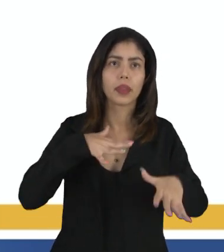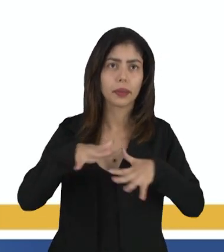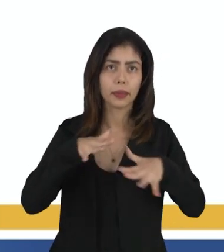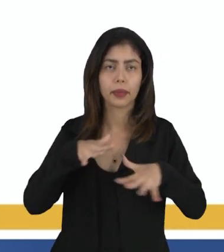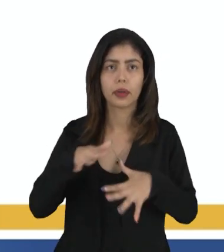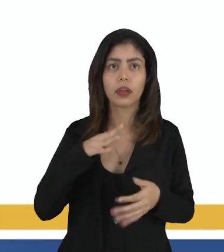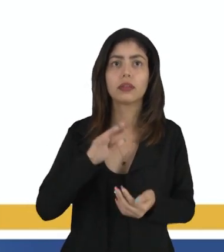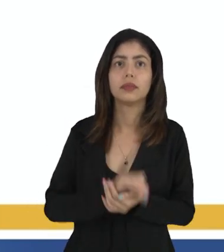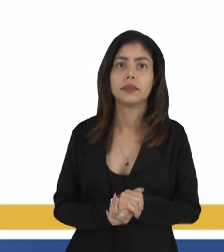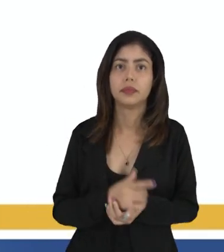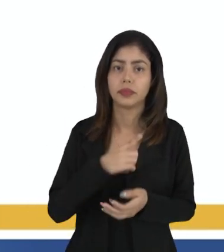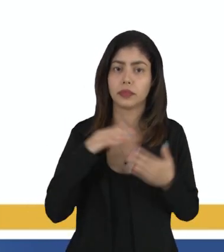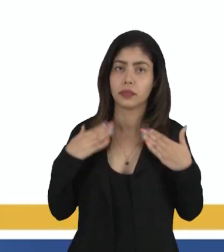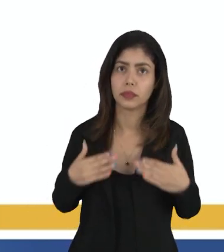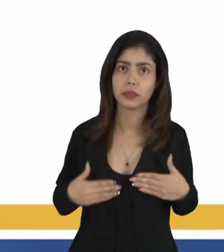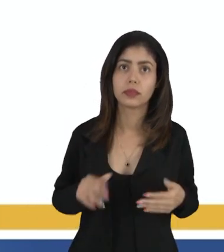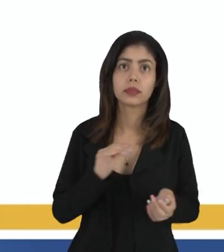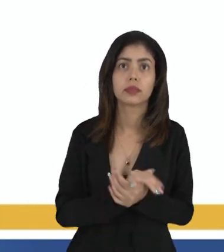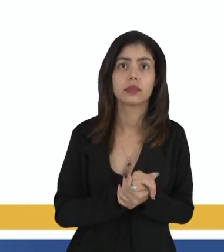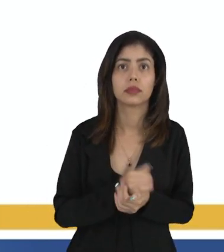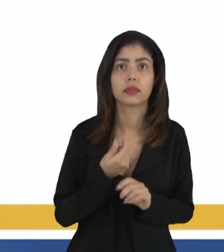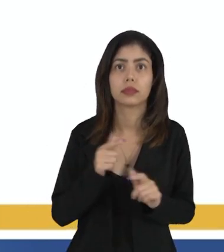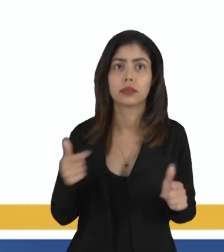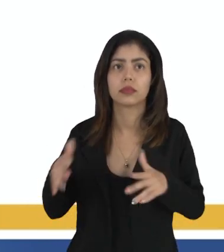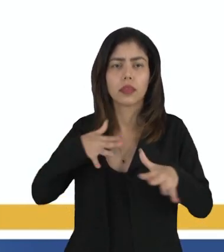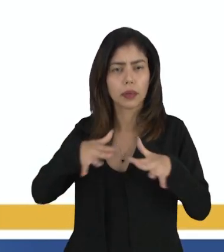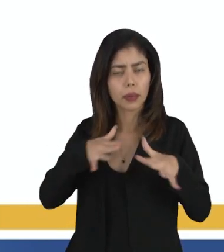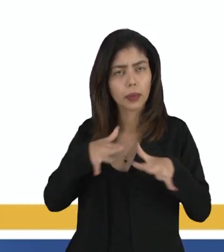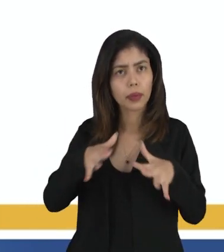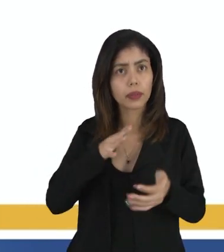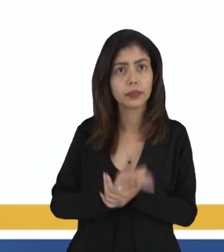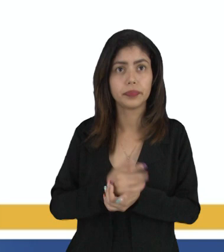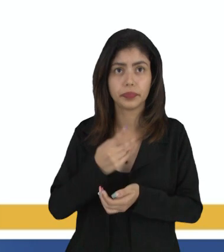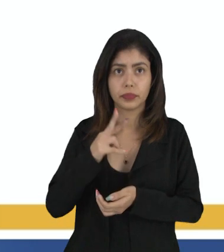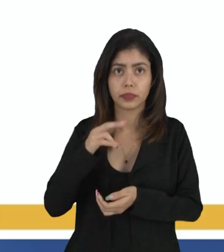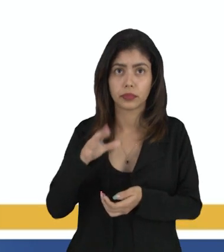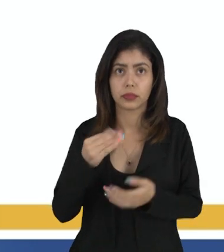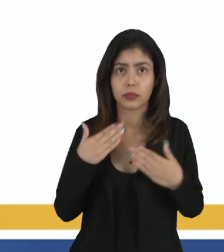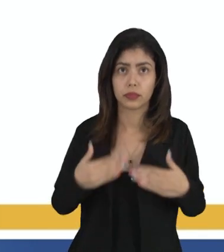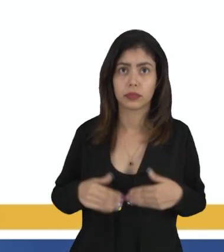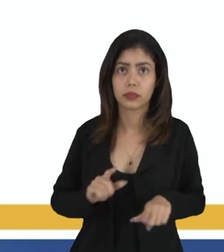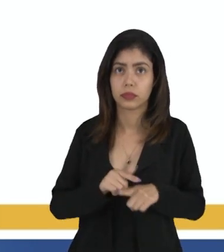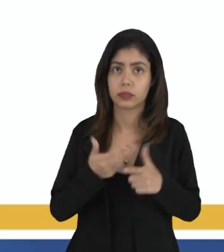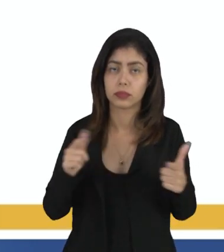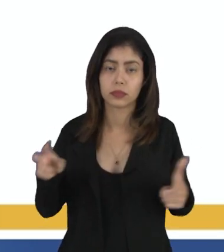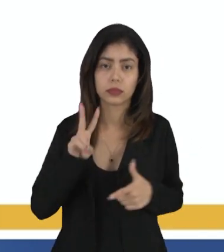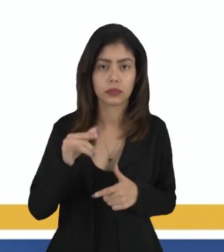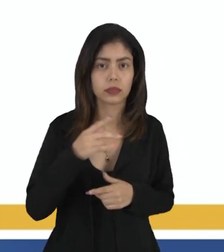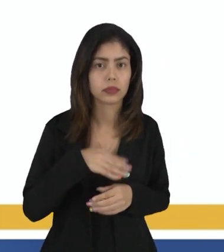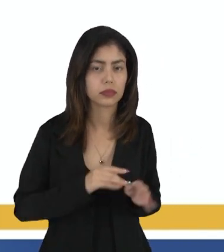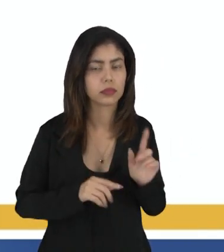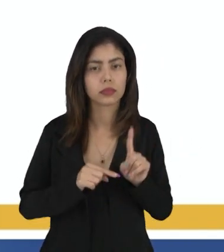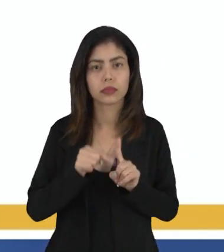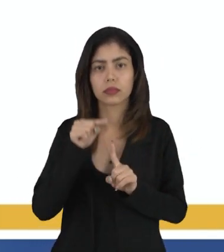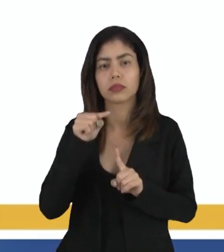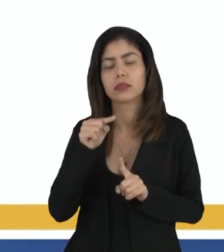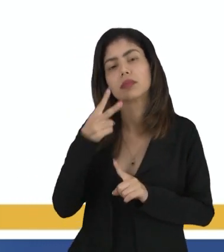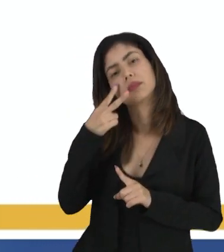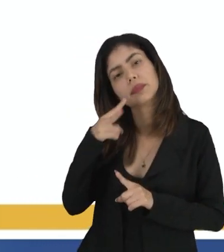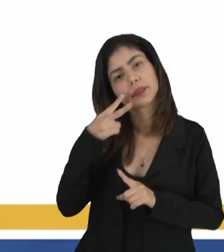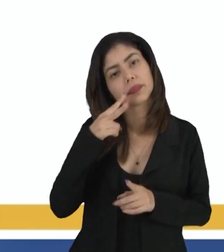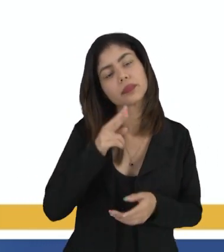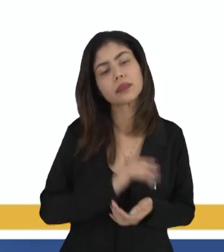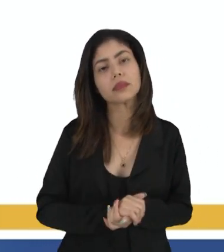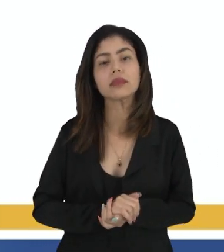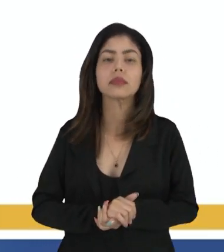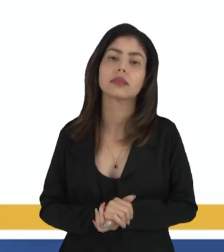de agitação das partículas que compõem o corpo. Quanto mais agitadas as partículas do corpo, maior sua temperatura. Tu verifica